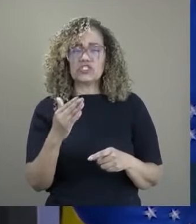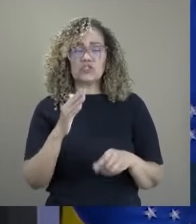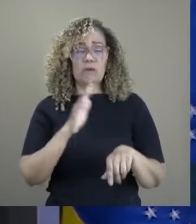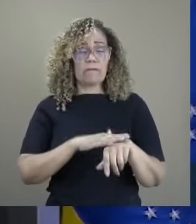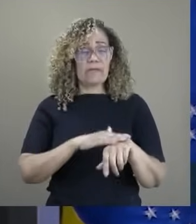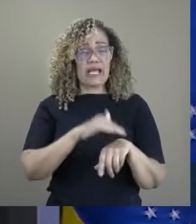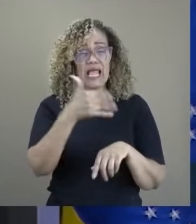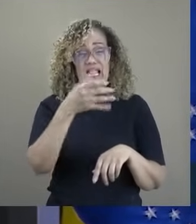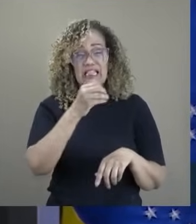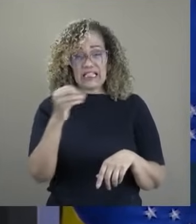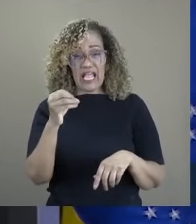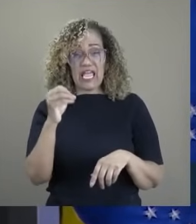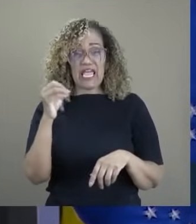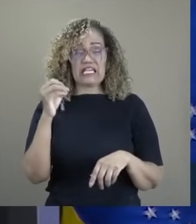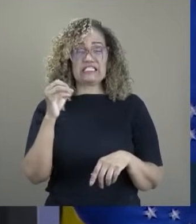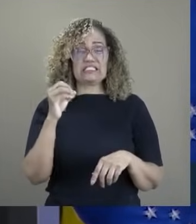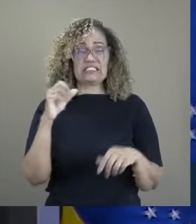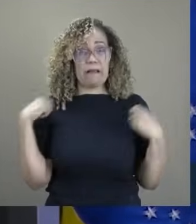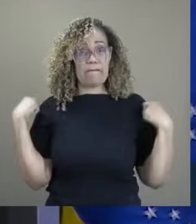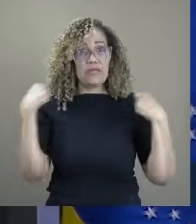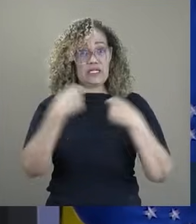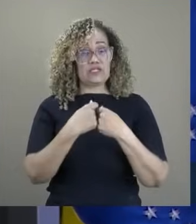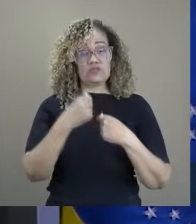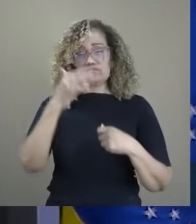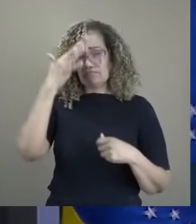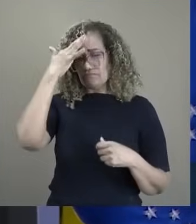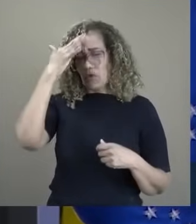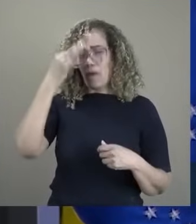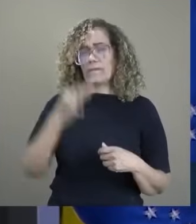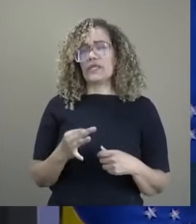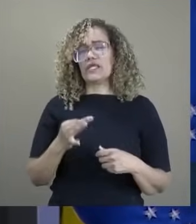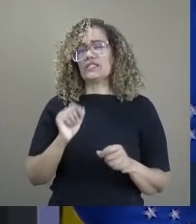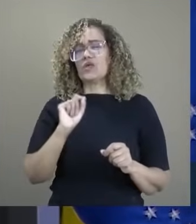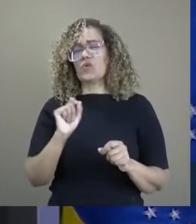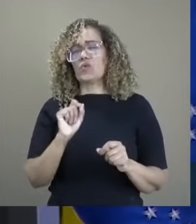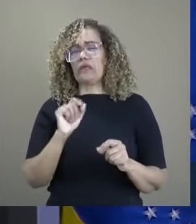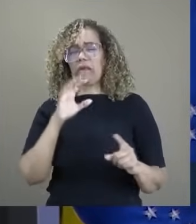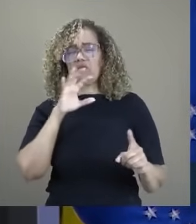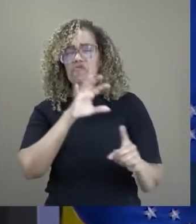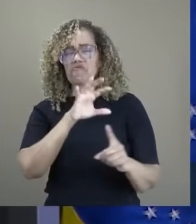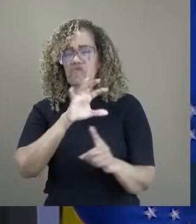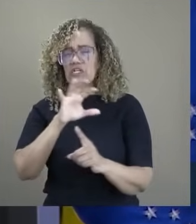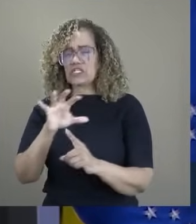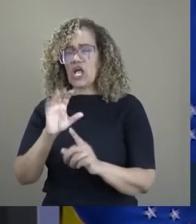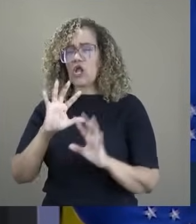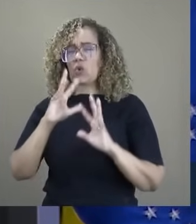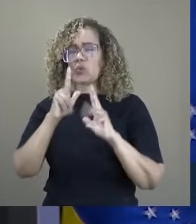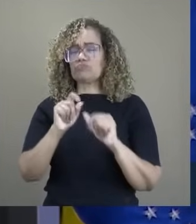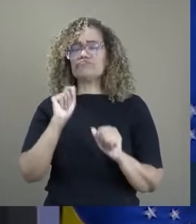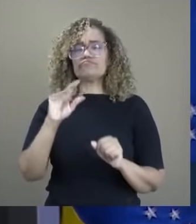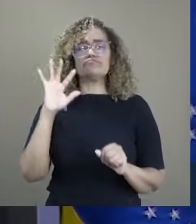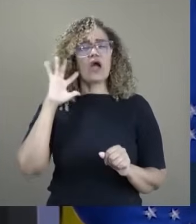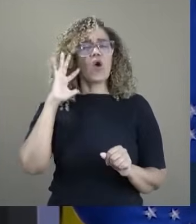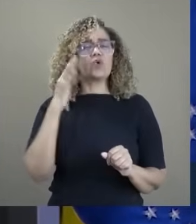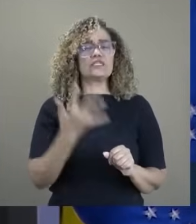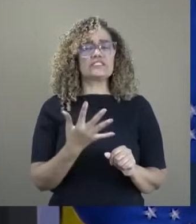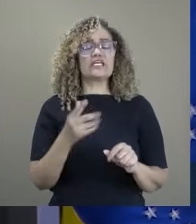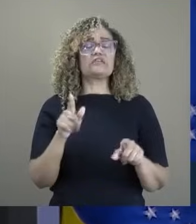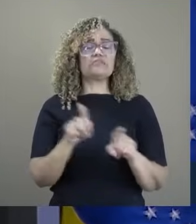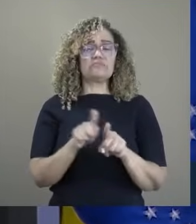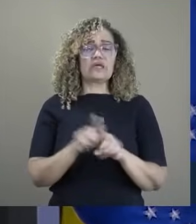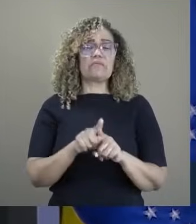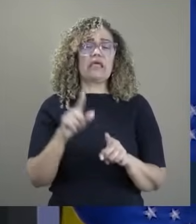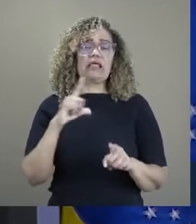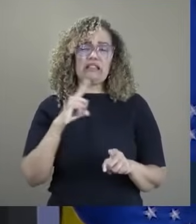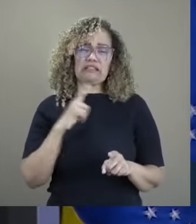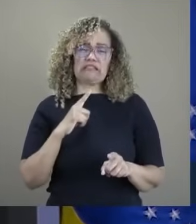ministros que possa entender que compactuando com que tá acontecendo tá também sujando a imagem